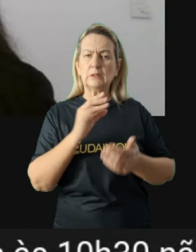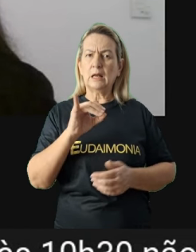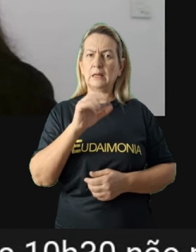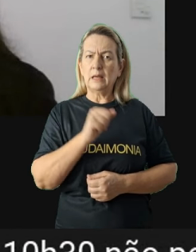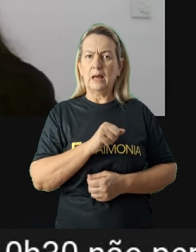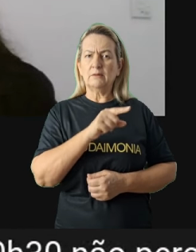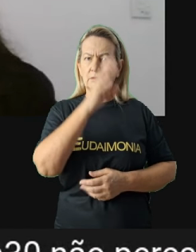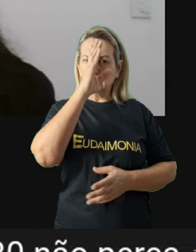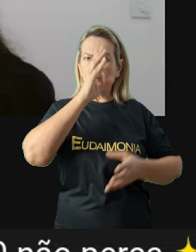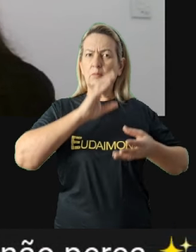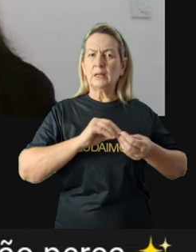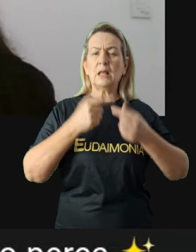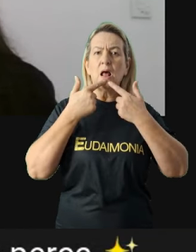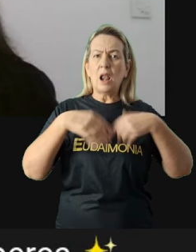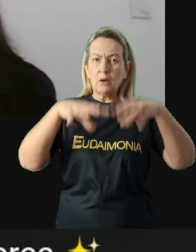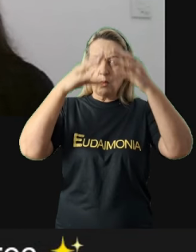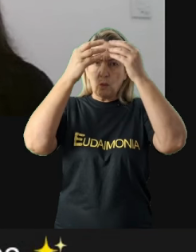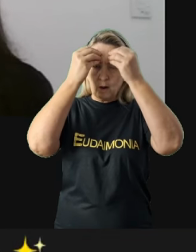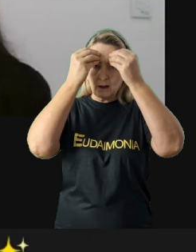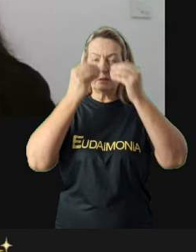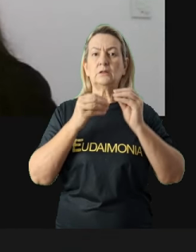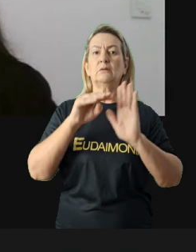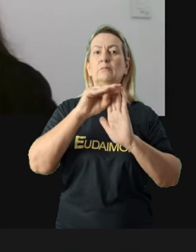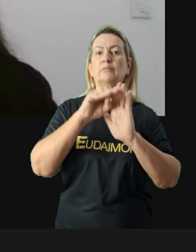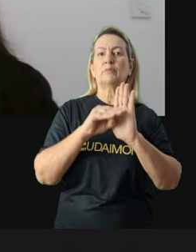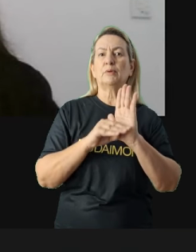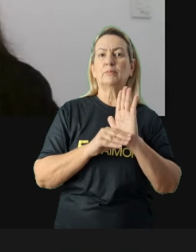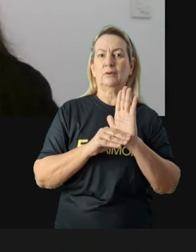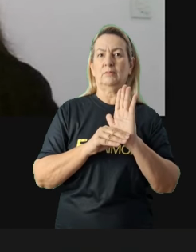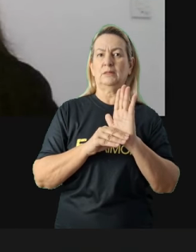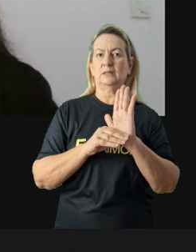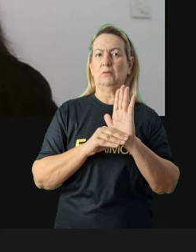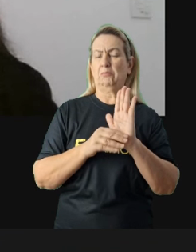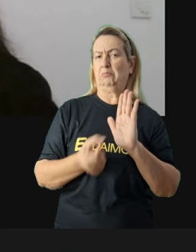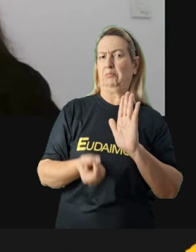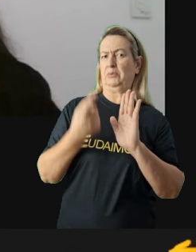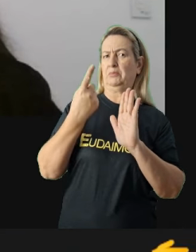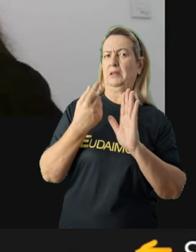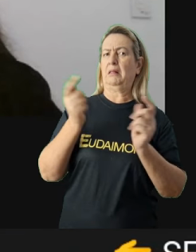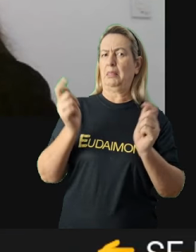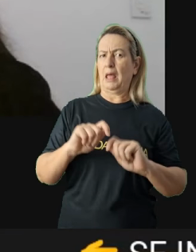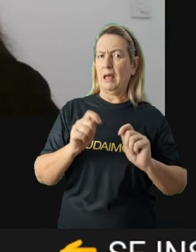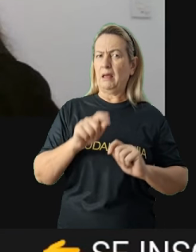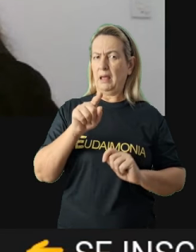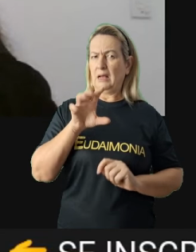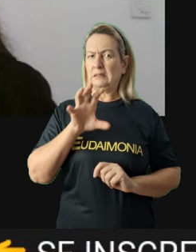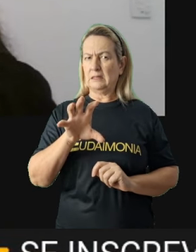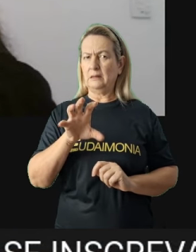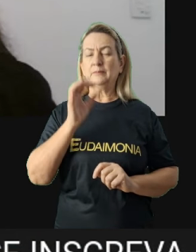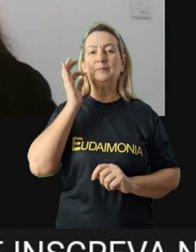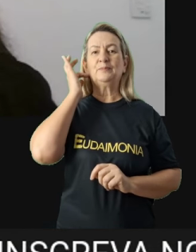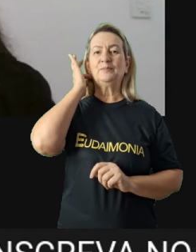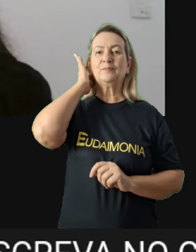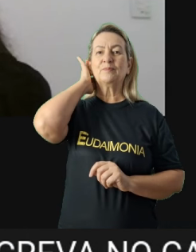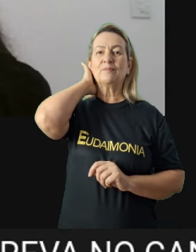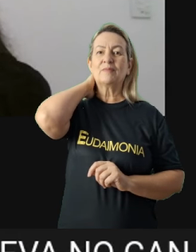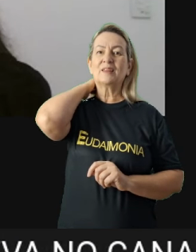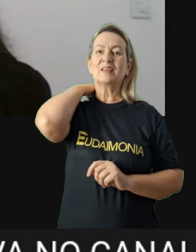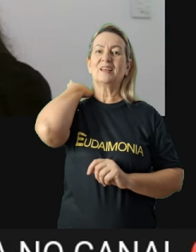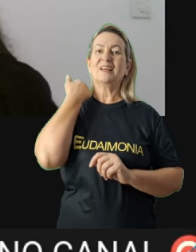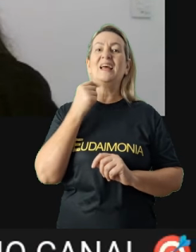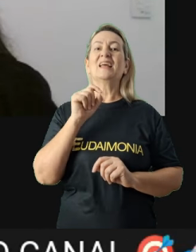estudar IA, vamos fazer aí ciência, né? Vai ter que entender a linguagem de programação, porque senão não dá para seguir em frente daqui para frente. É